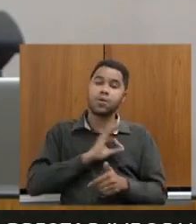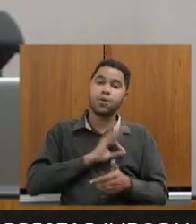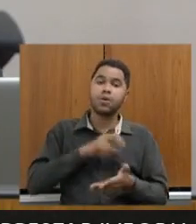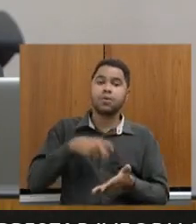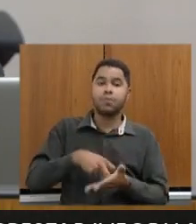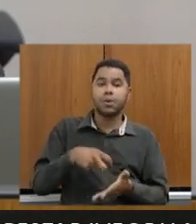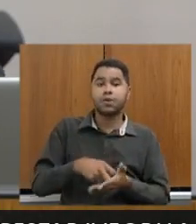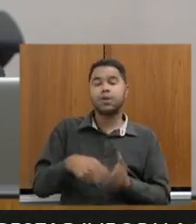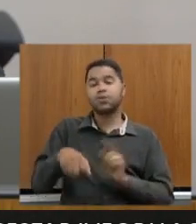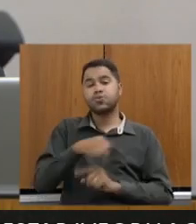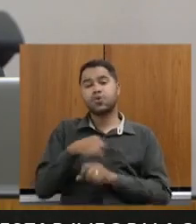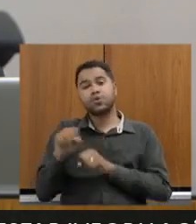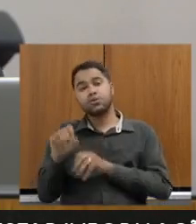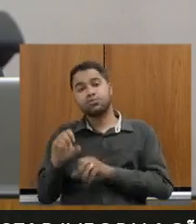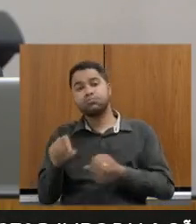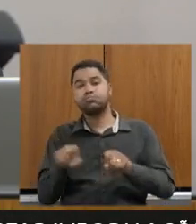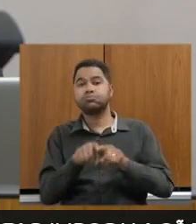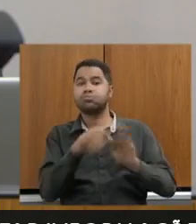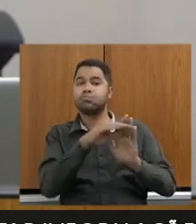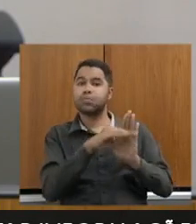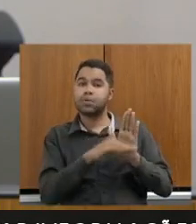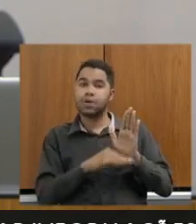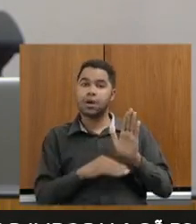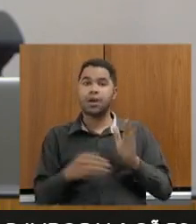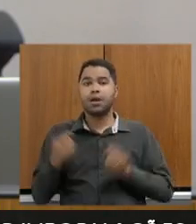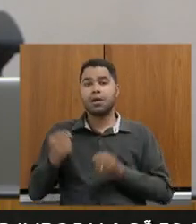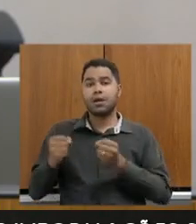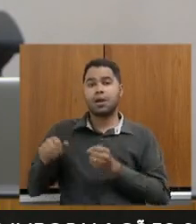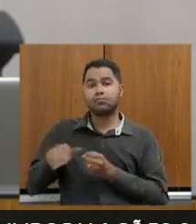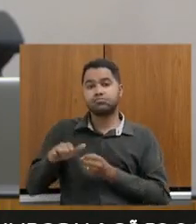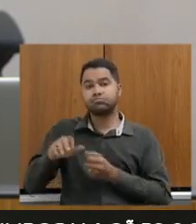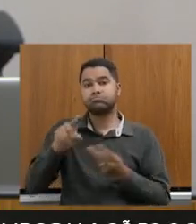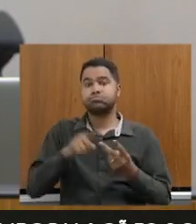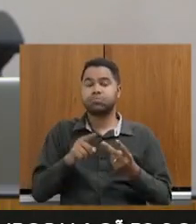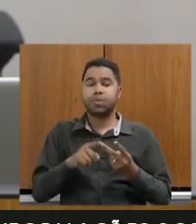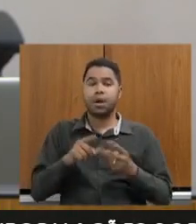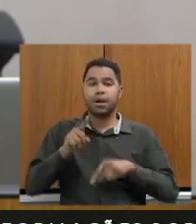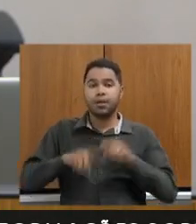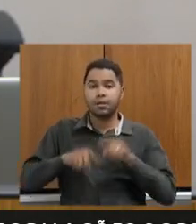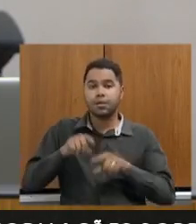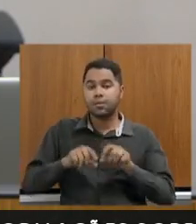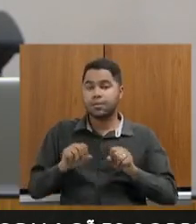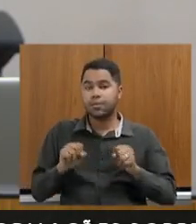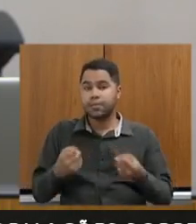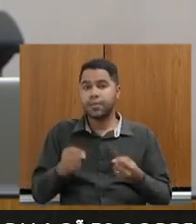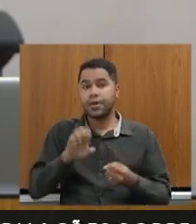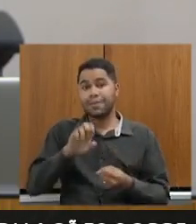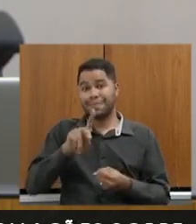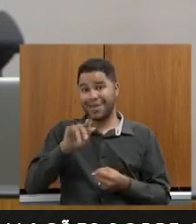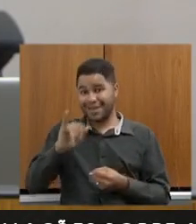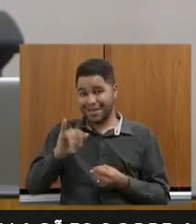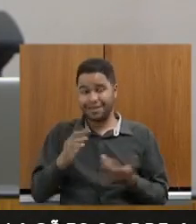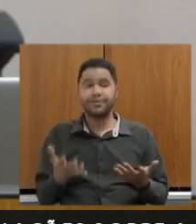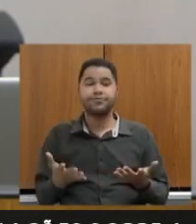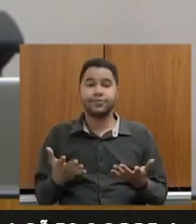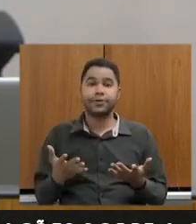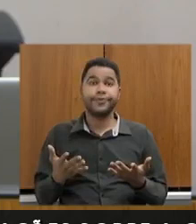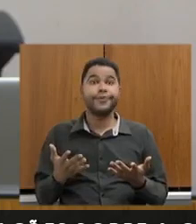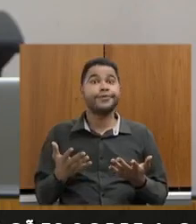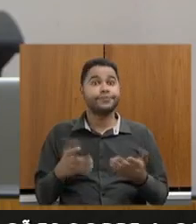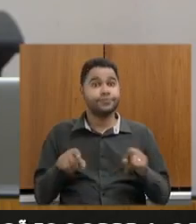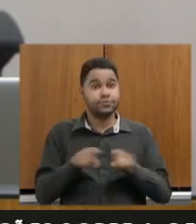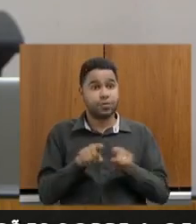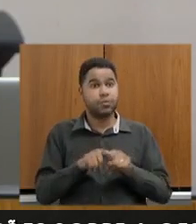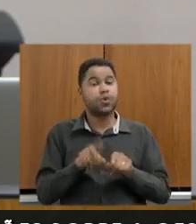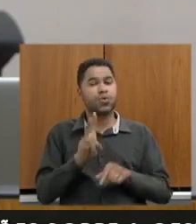temos o aplicativo com relação às instalações físicas viaturas e armamentos e equipamentos de proteção individual ressaltando que a